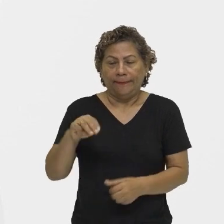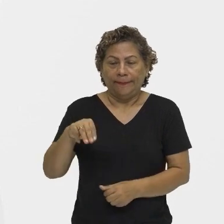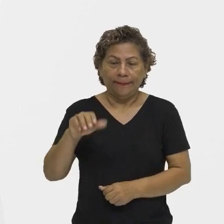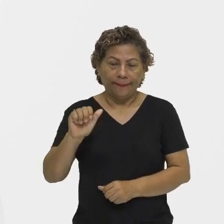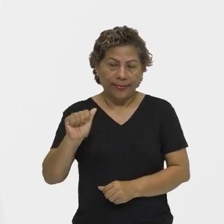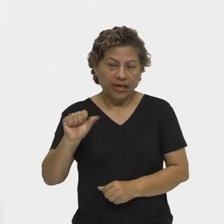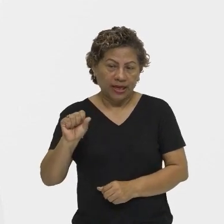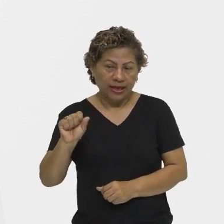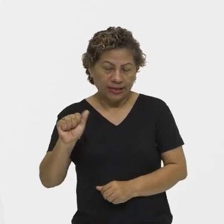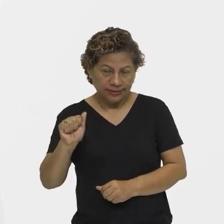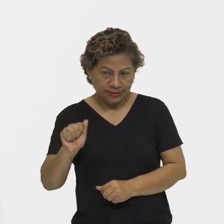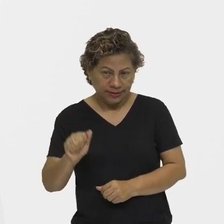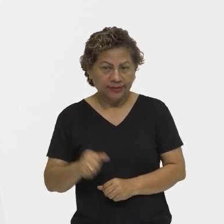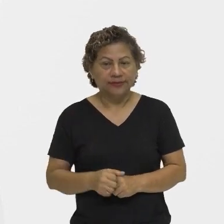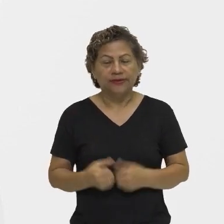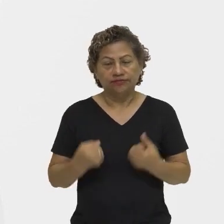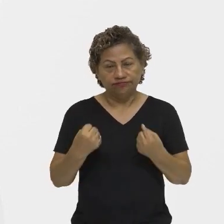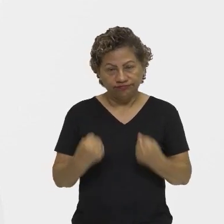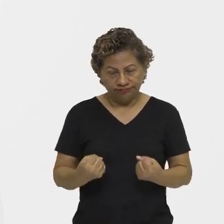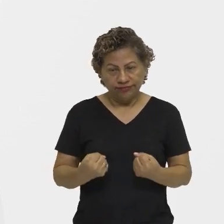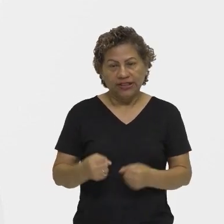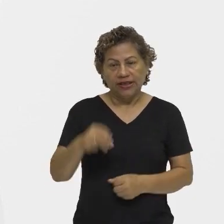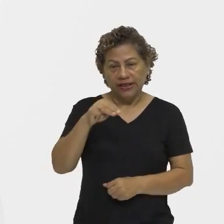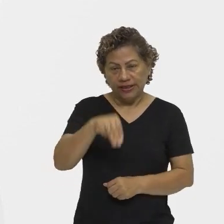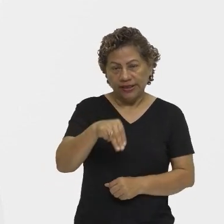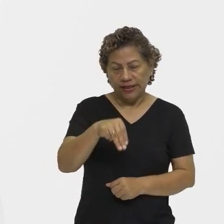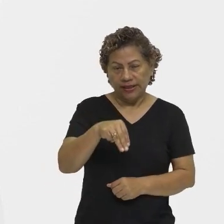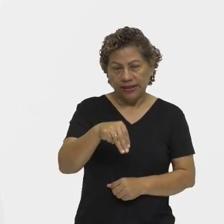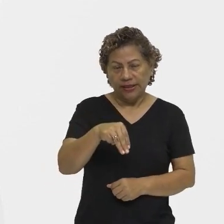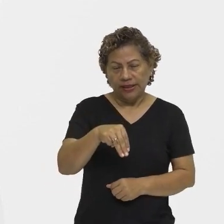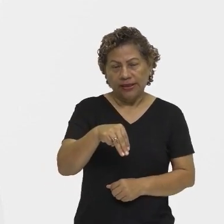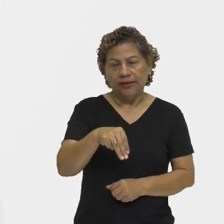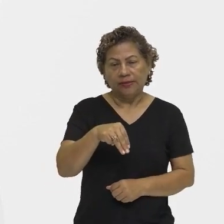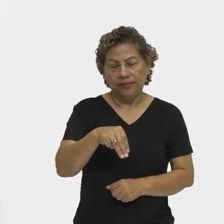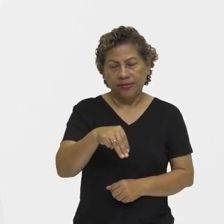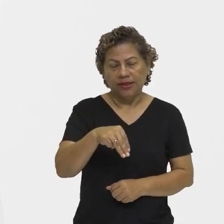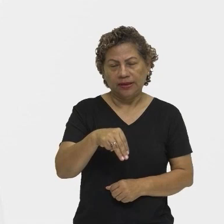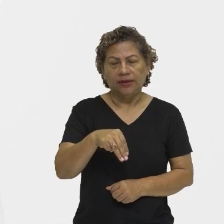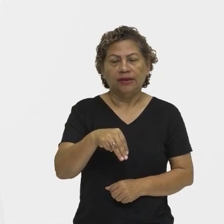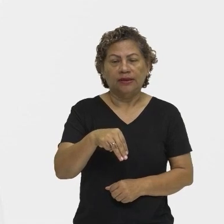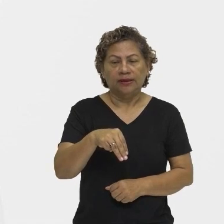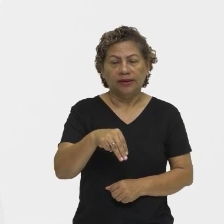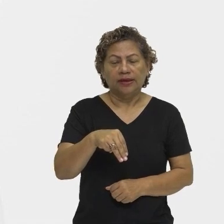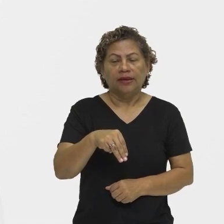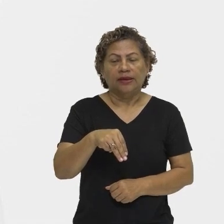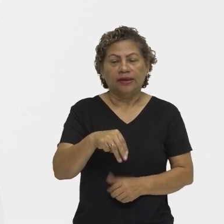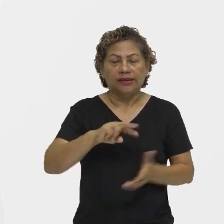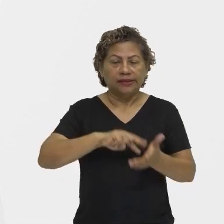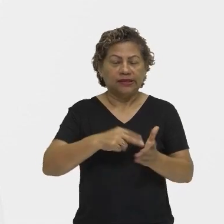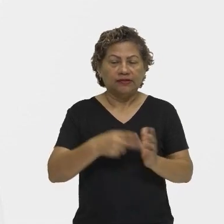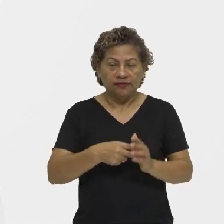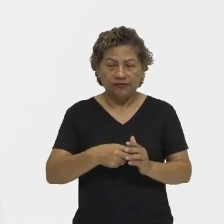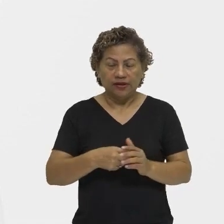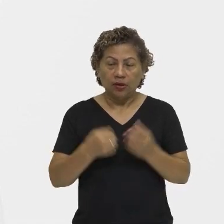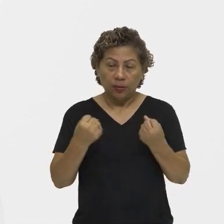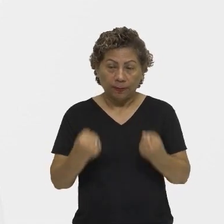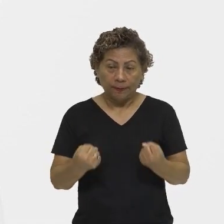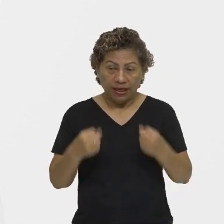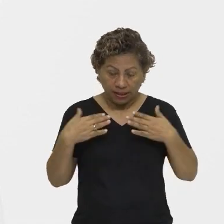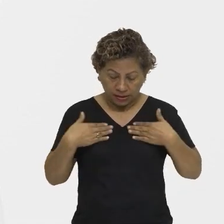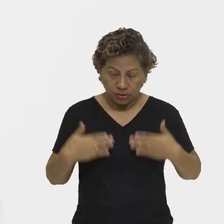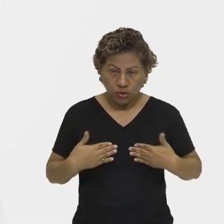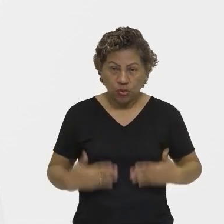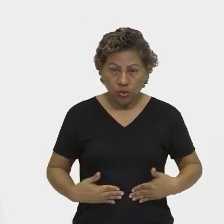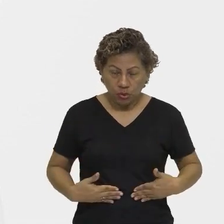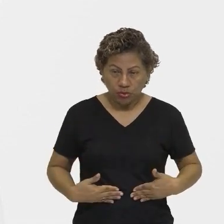vendo, mv² sobre 2. Esse m aí, ele simboliza a massa do corpo. A massa é